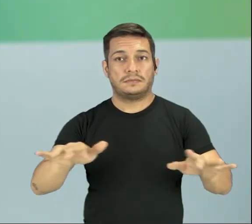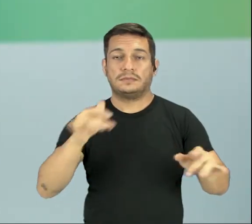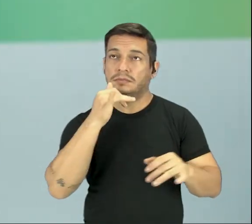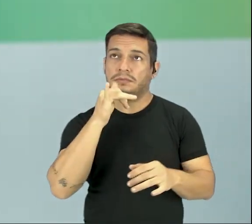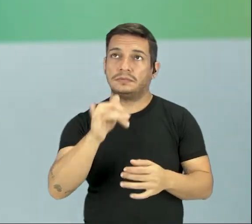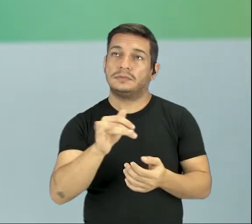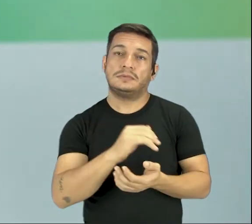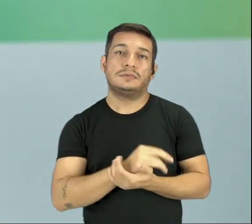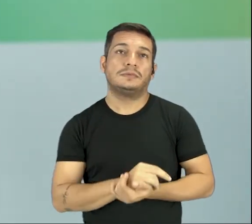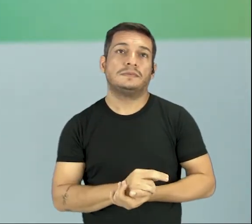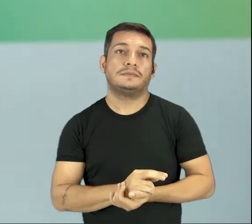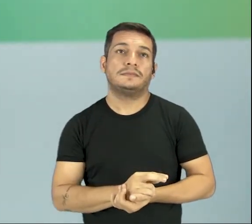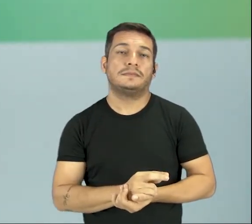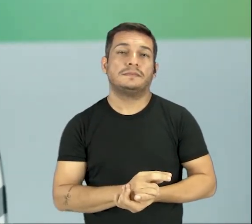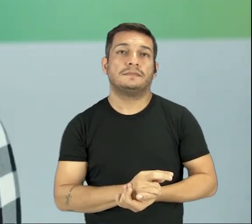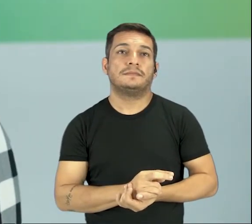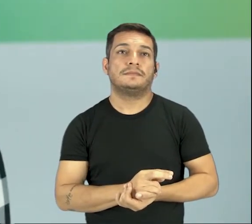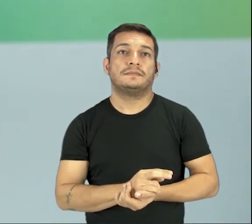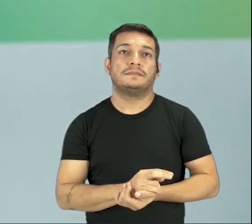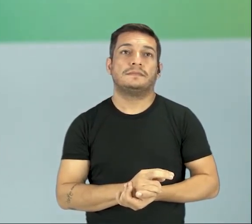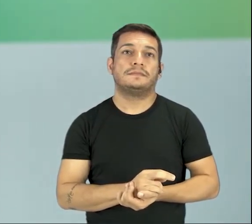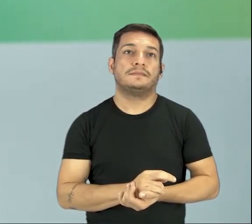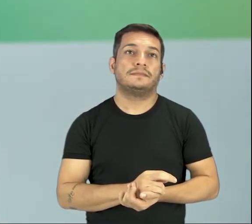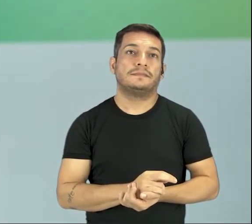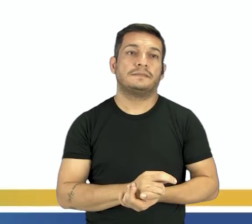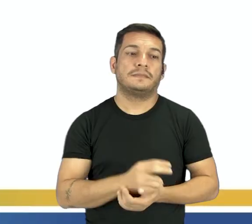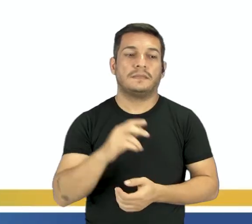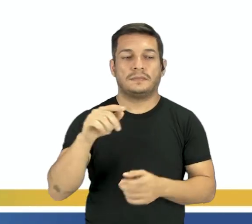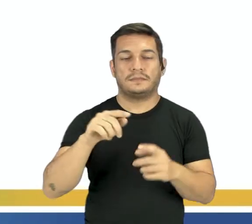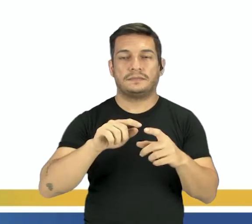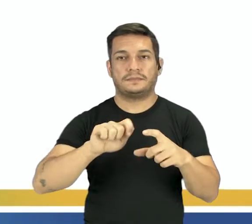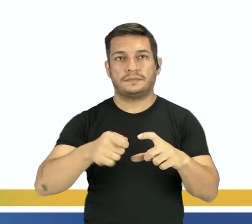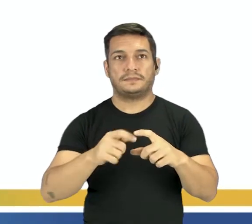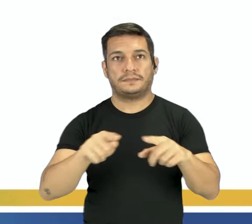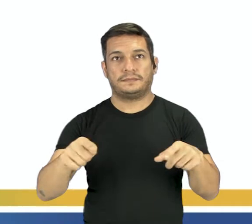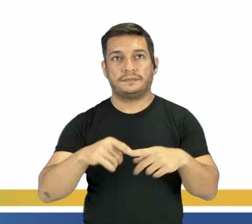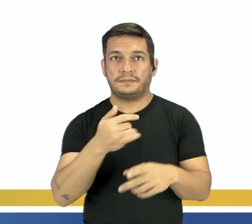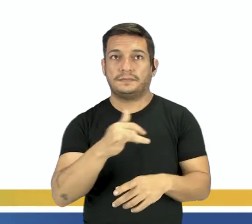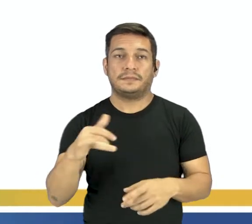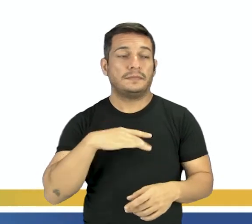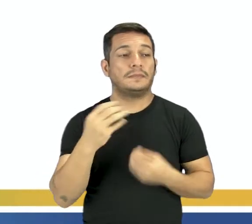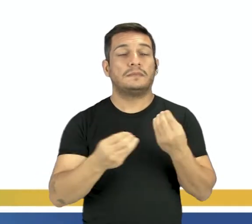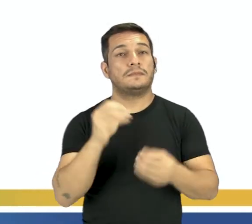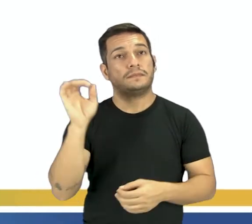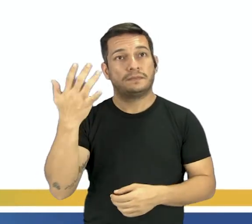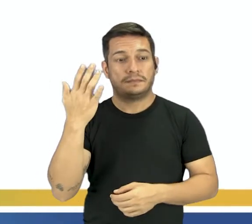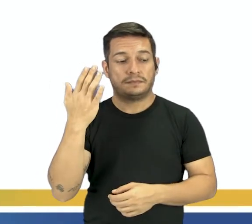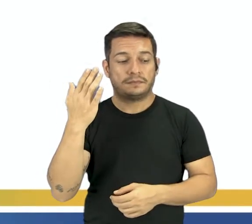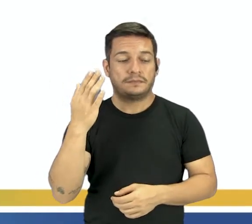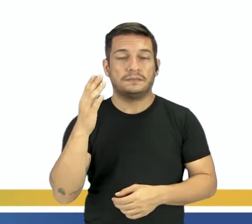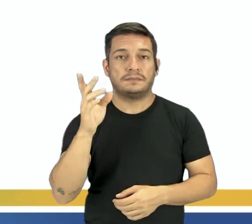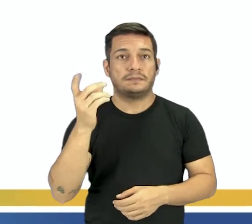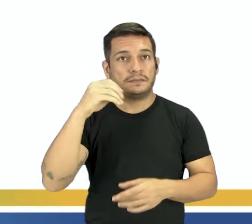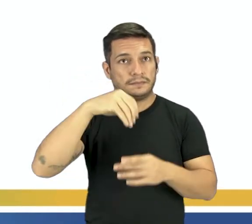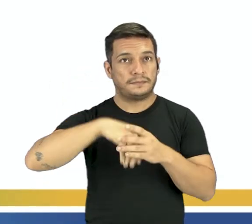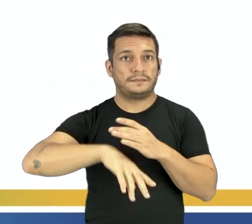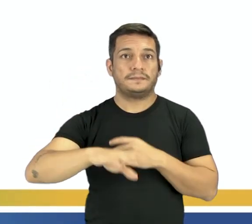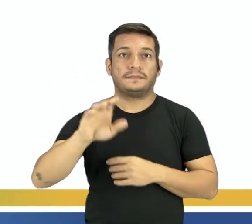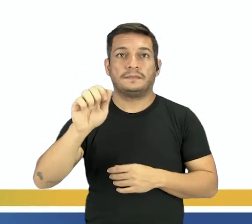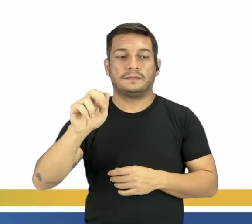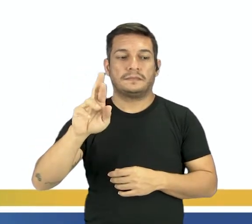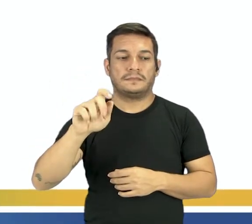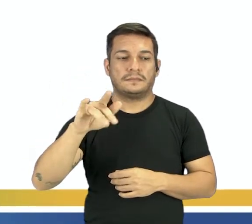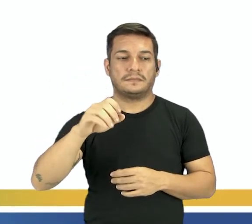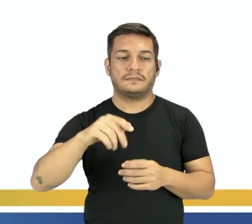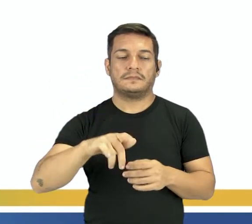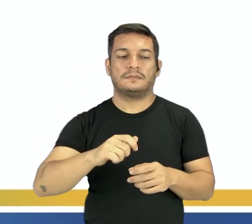energia. O gerador elétrico alternado, ele tem um princípio de funcionamento. No interior da carenagem,